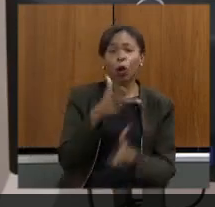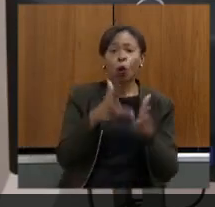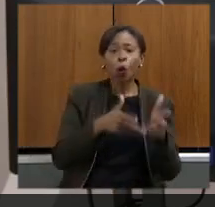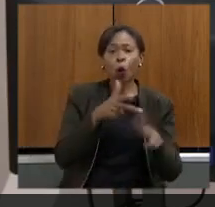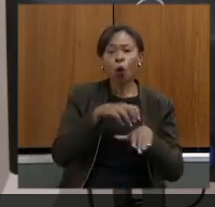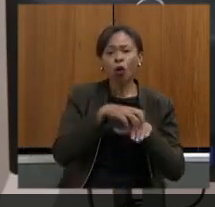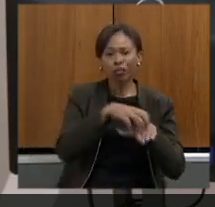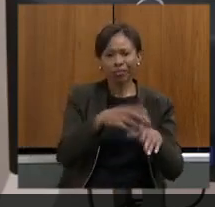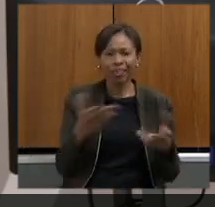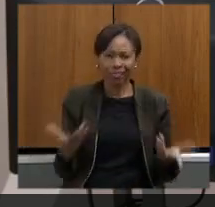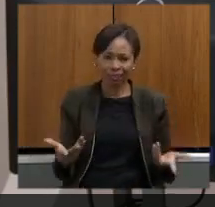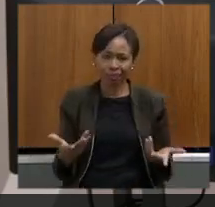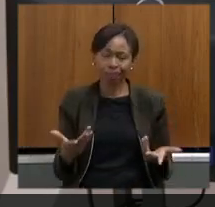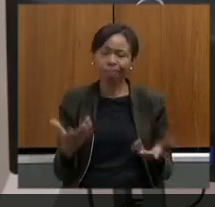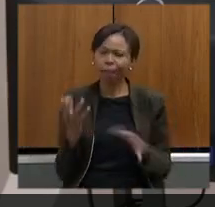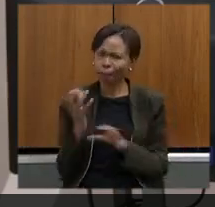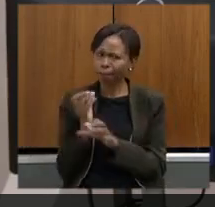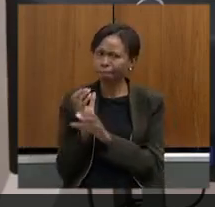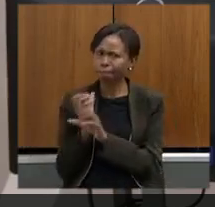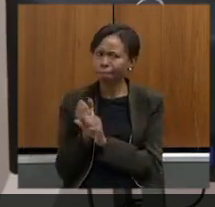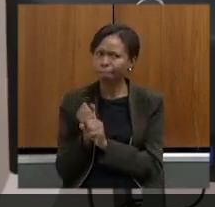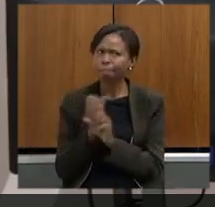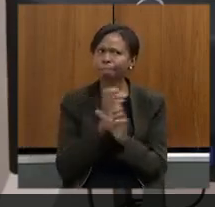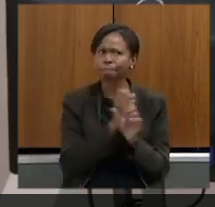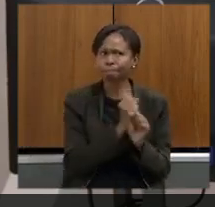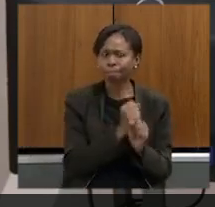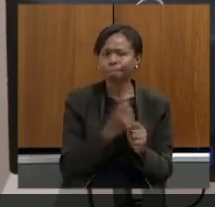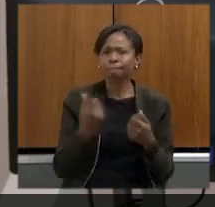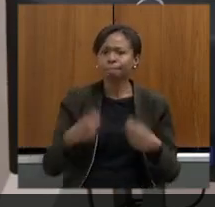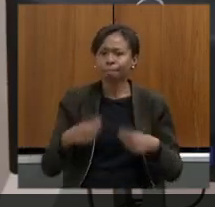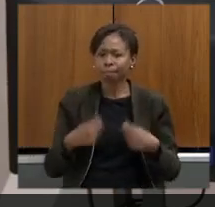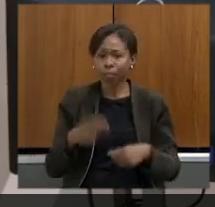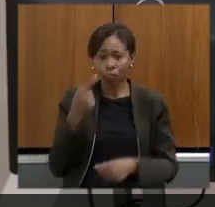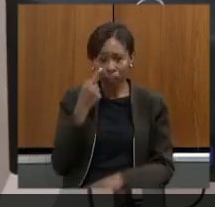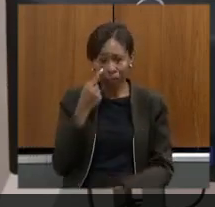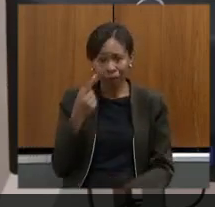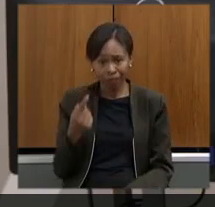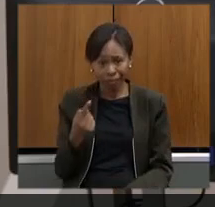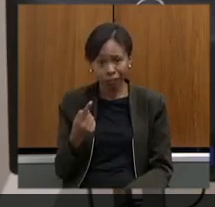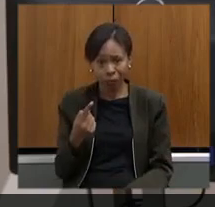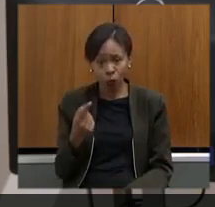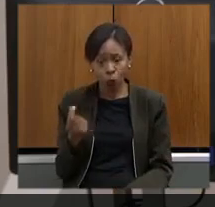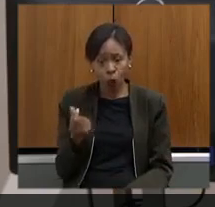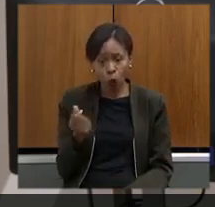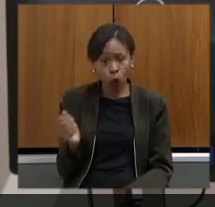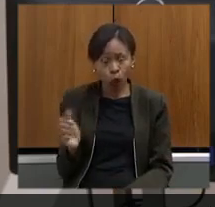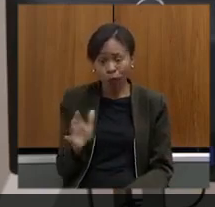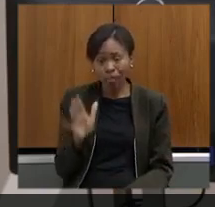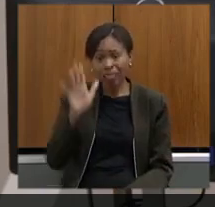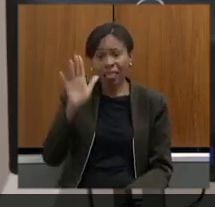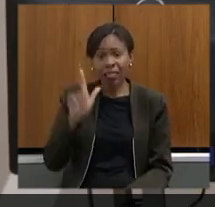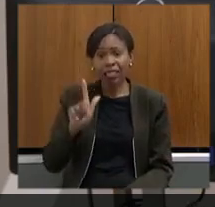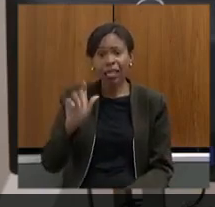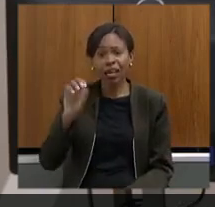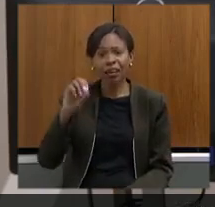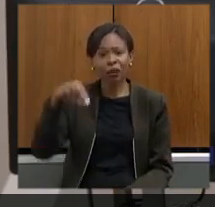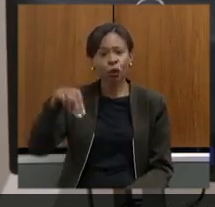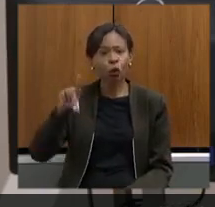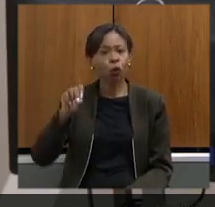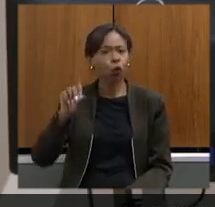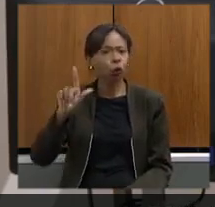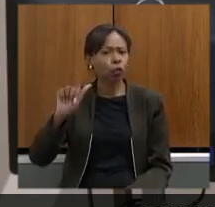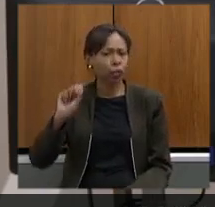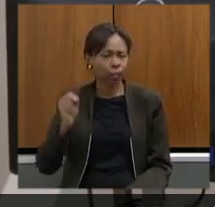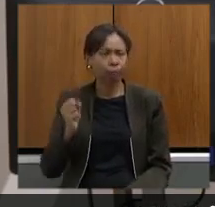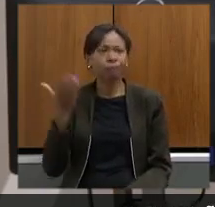essa é a conta que tem que ser feita Nós estamos vendo as gôndolas o preço eu encontrei com o maior produtor de ar